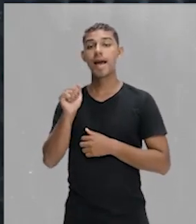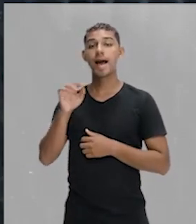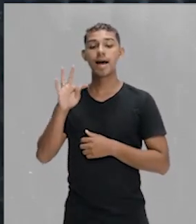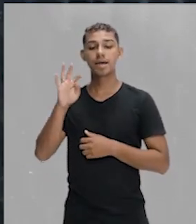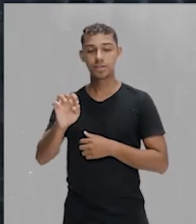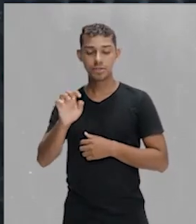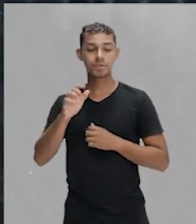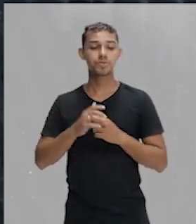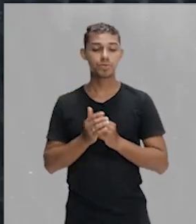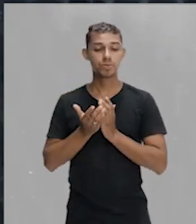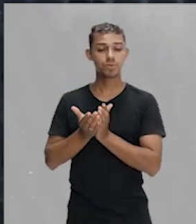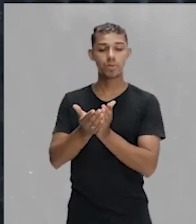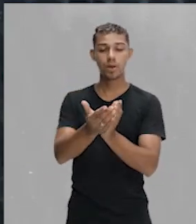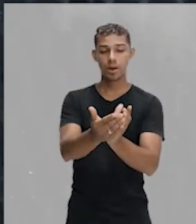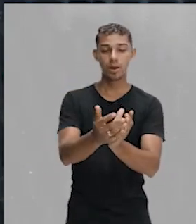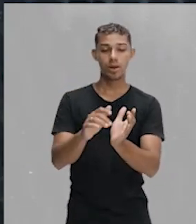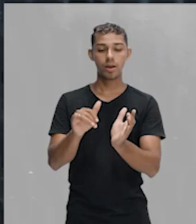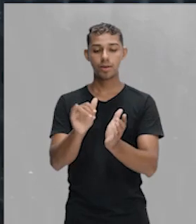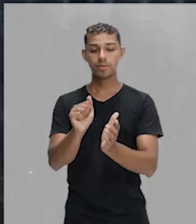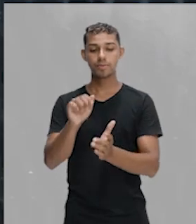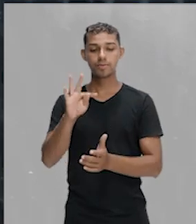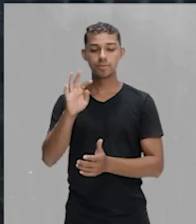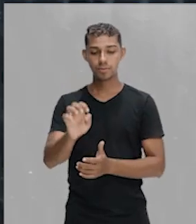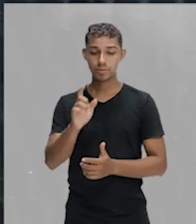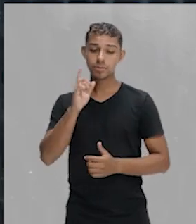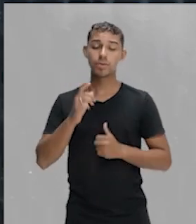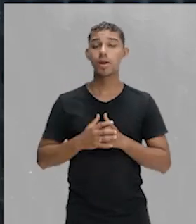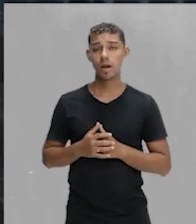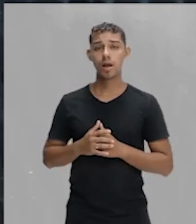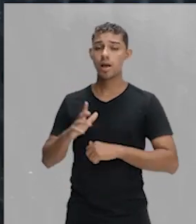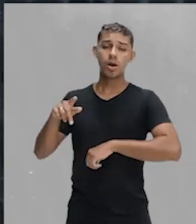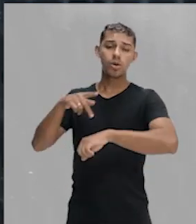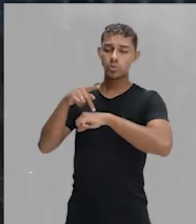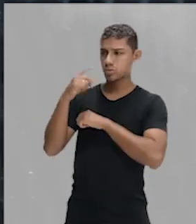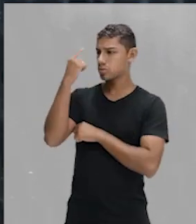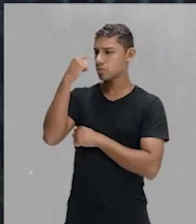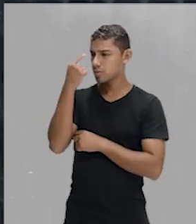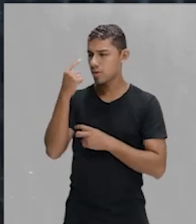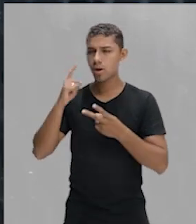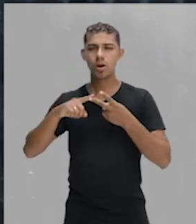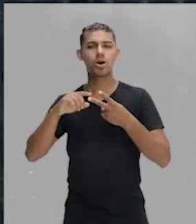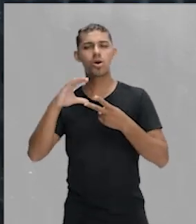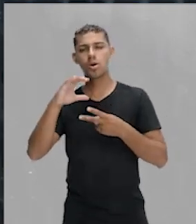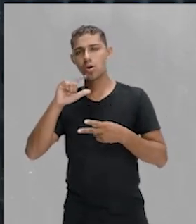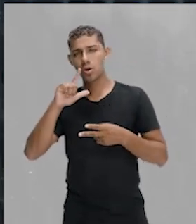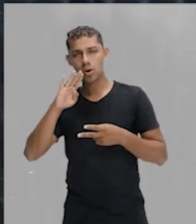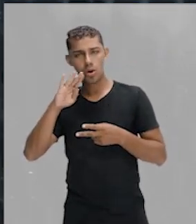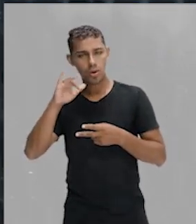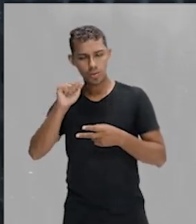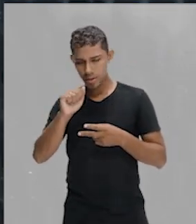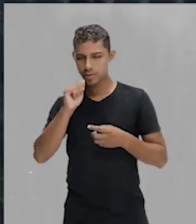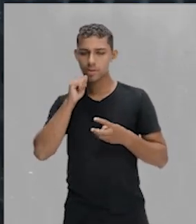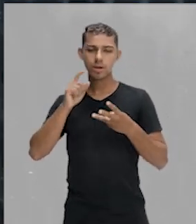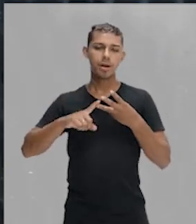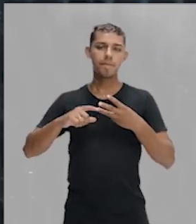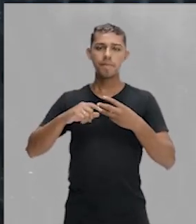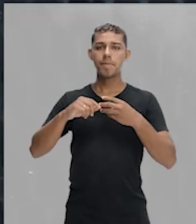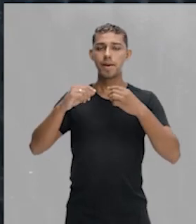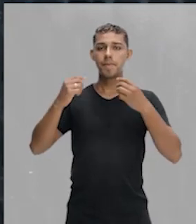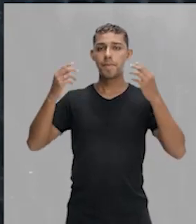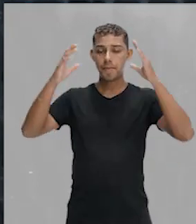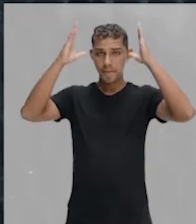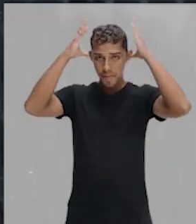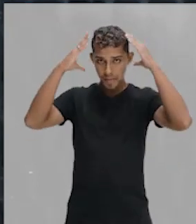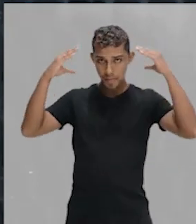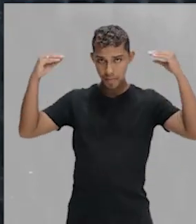transportes, meios de transportes que existem, tá? Na Espanha, Colômbia, México, todos os países hispanohablantes. Não são tão diferentes dos nossos, tá,